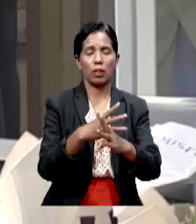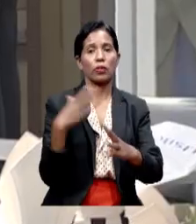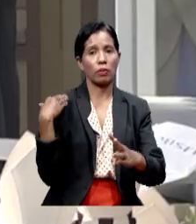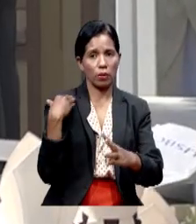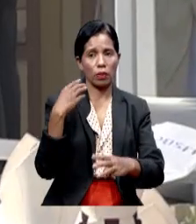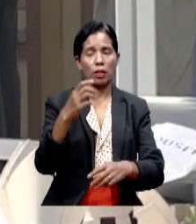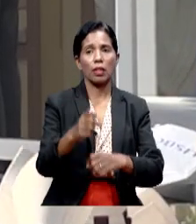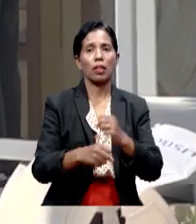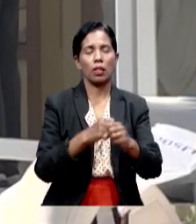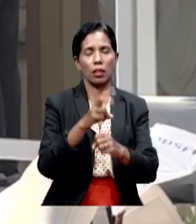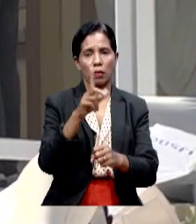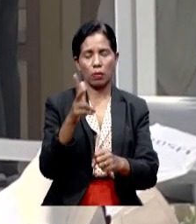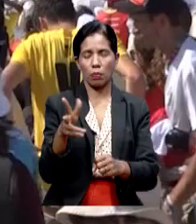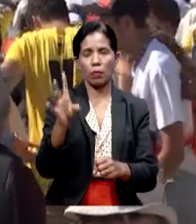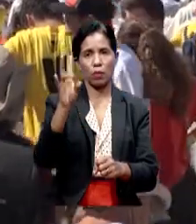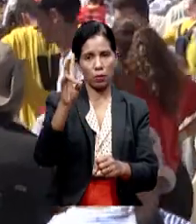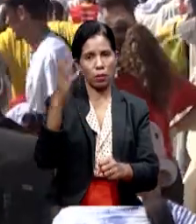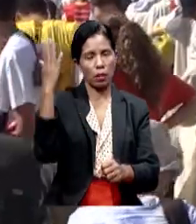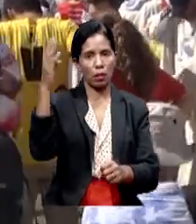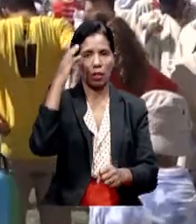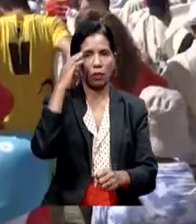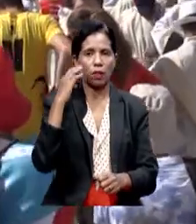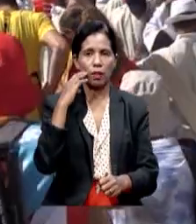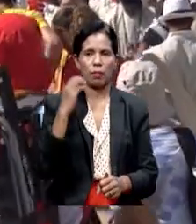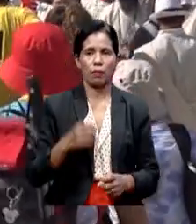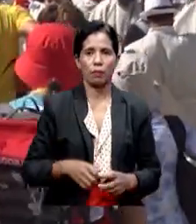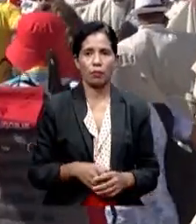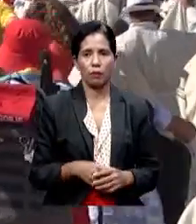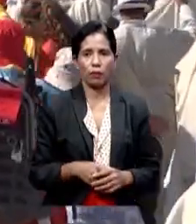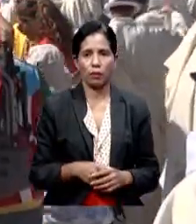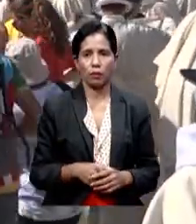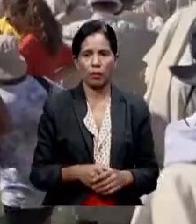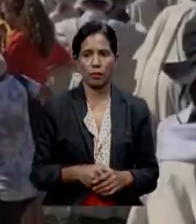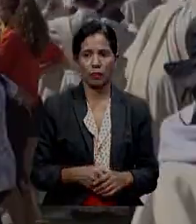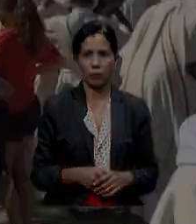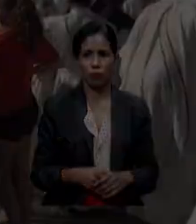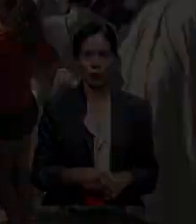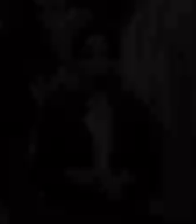hitu sehalau ia Korea Sul. Leopoldina de Carvalho, Jacinto Fuca, GMN.